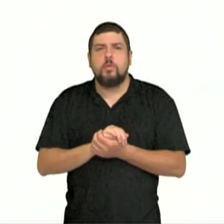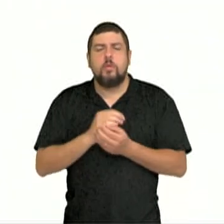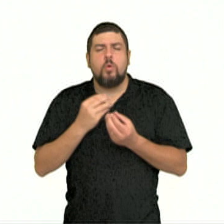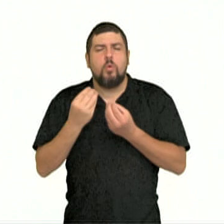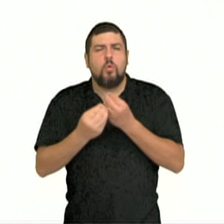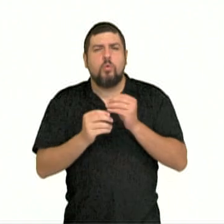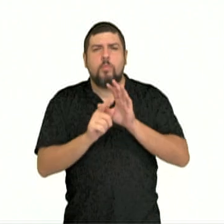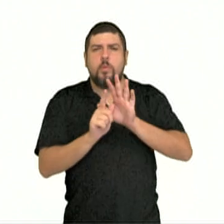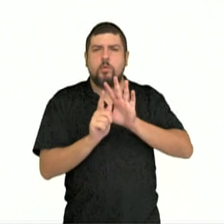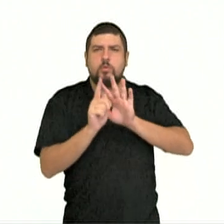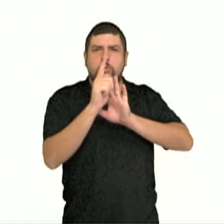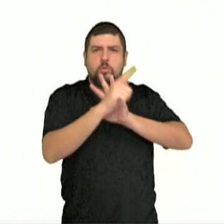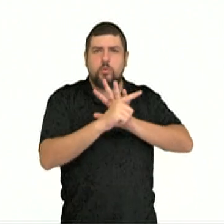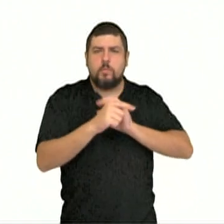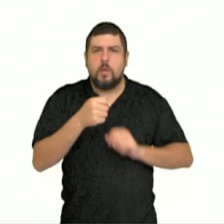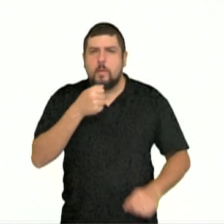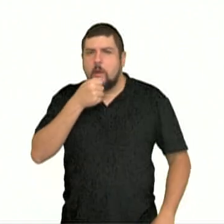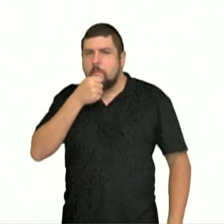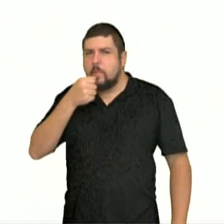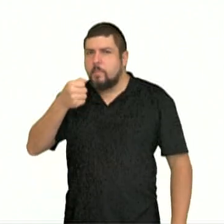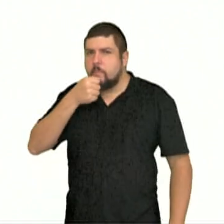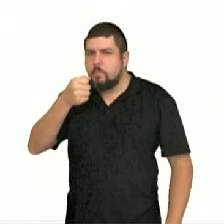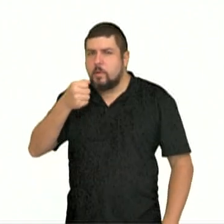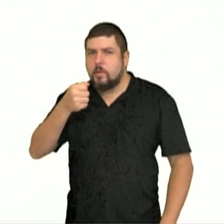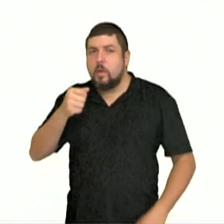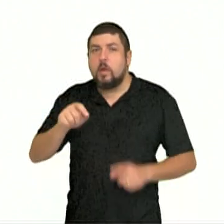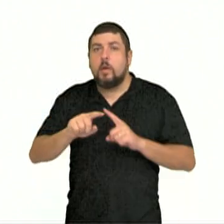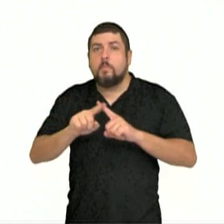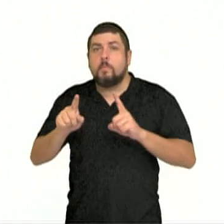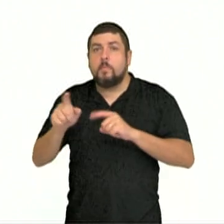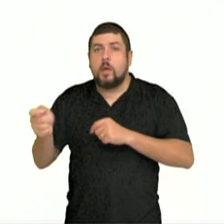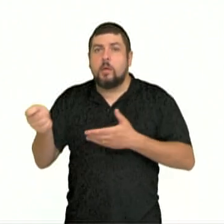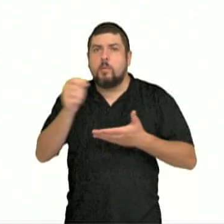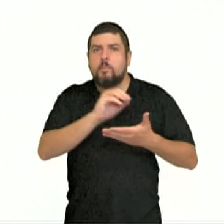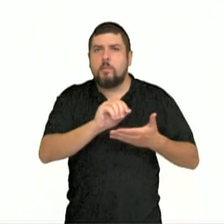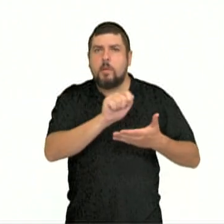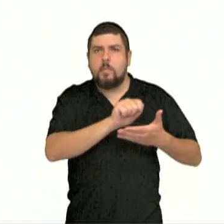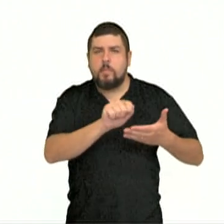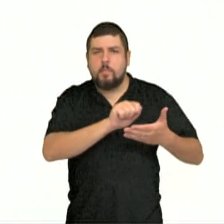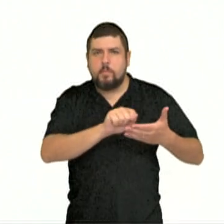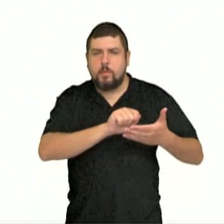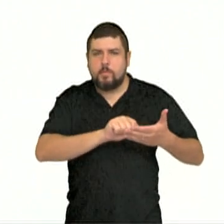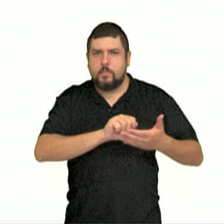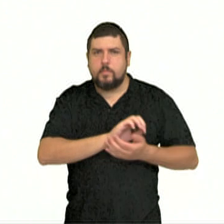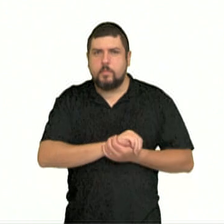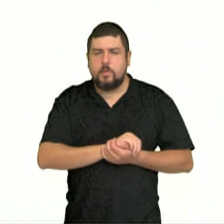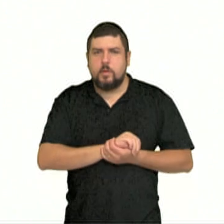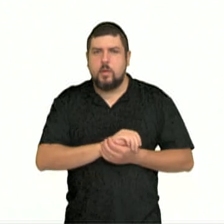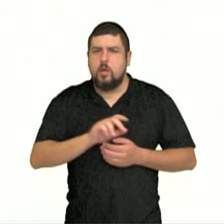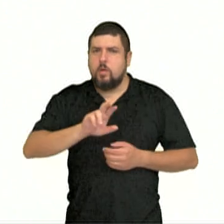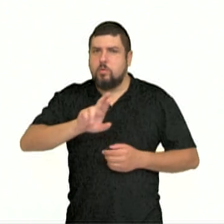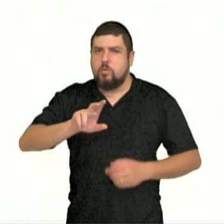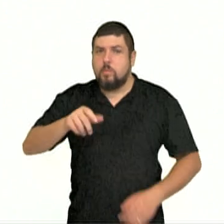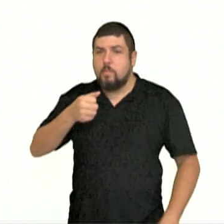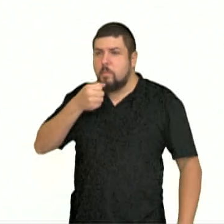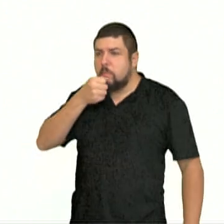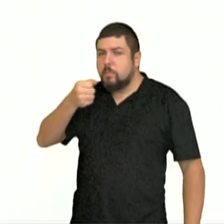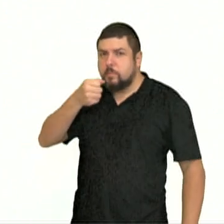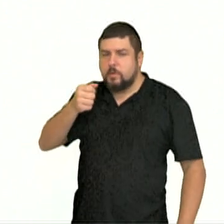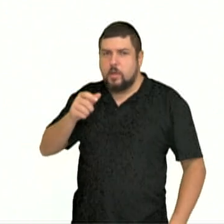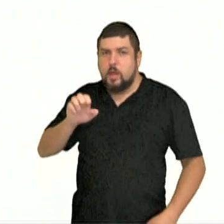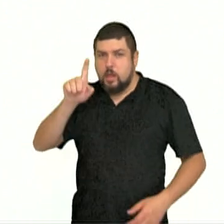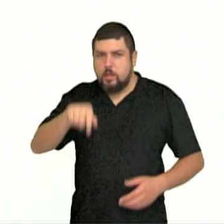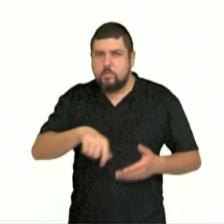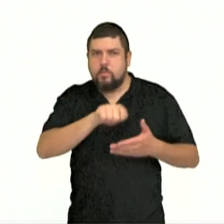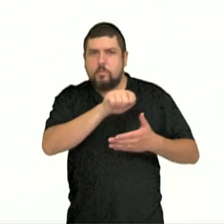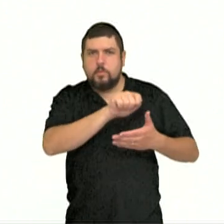entrevista escrita, então não vai ser aquela entrevista de reportagem, aquela que tem o entrevistador com microfone, é escrita essa